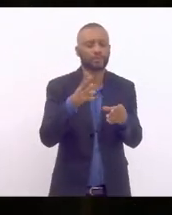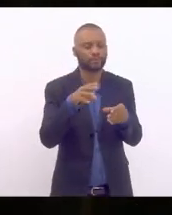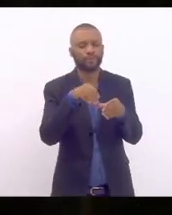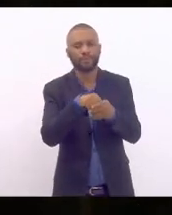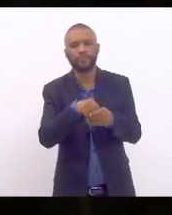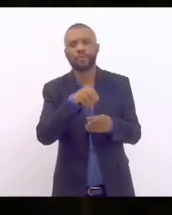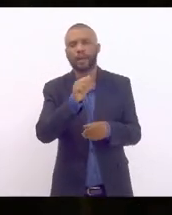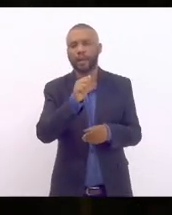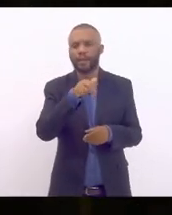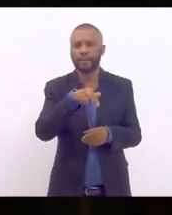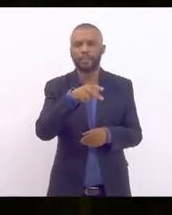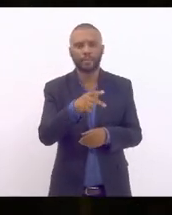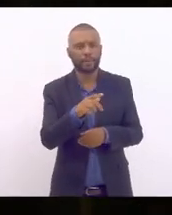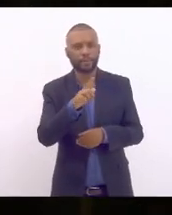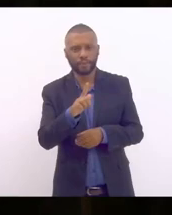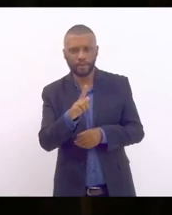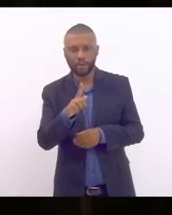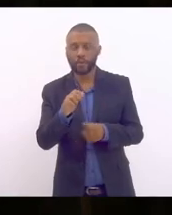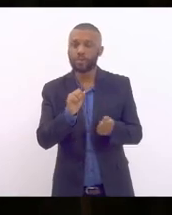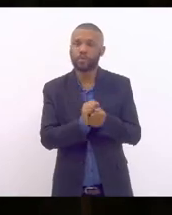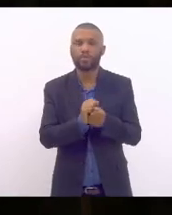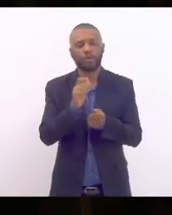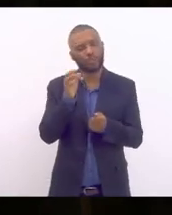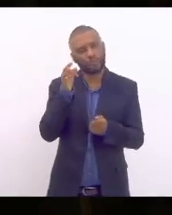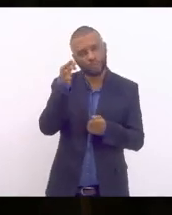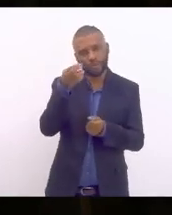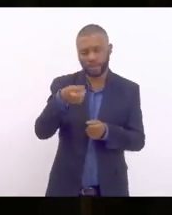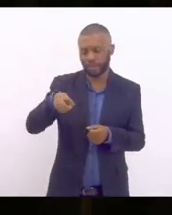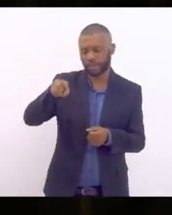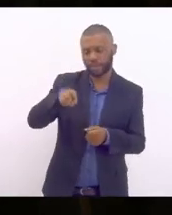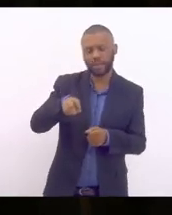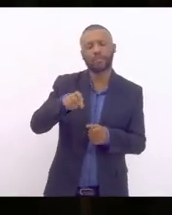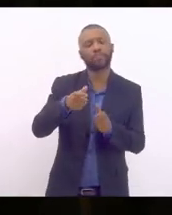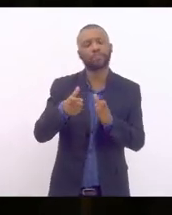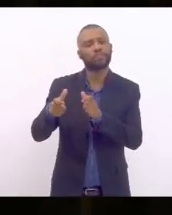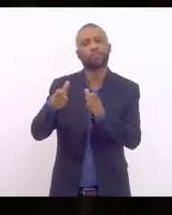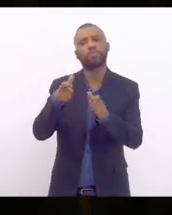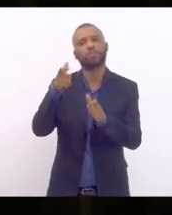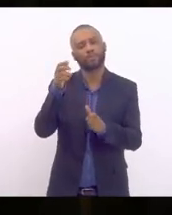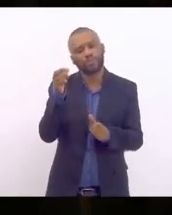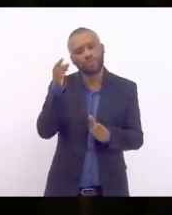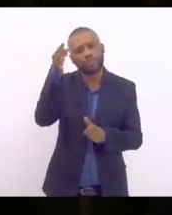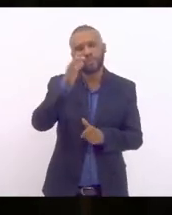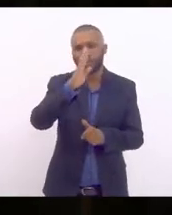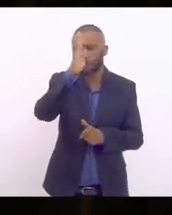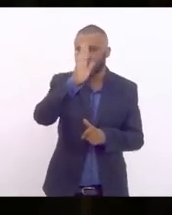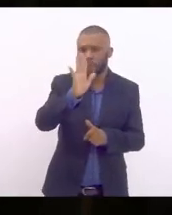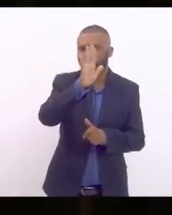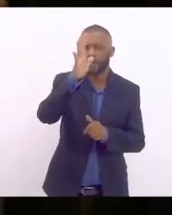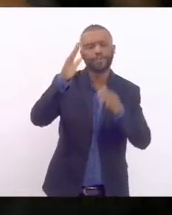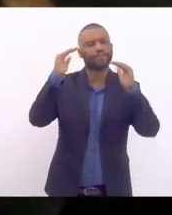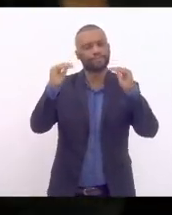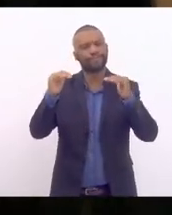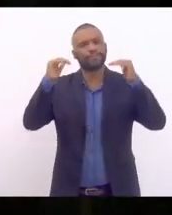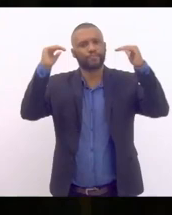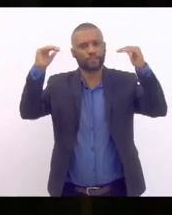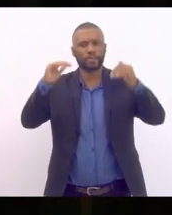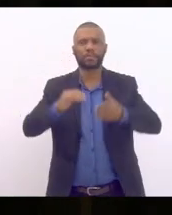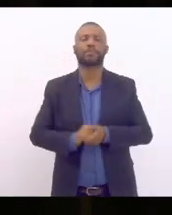a PGN pensa comigo é um dia está sentado nesses lugares sendo futuro de um país soberano